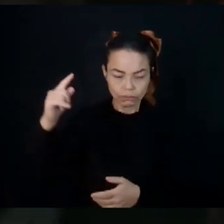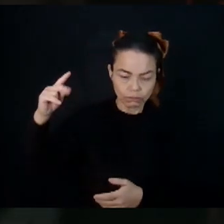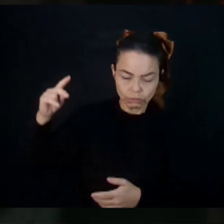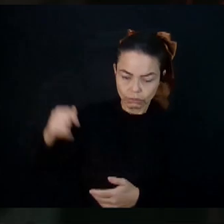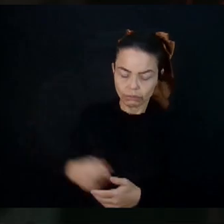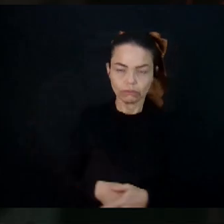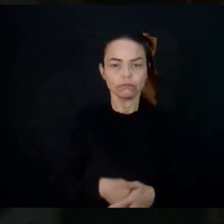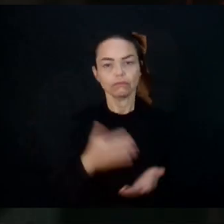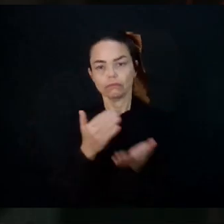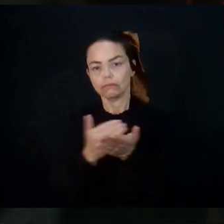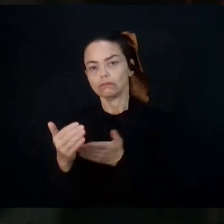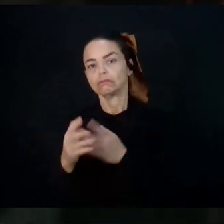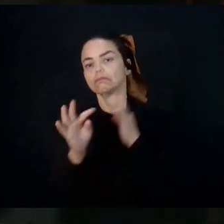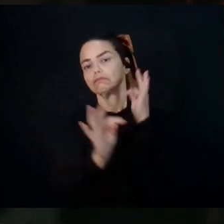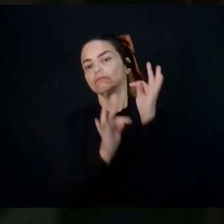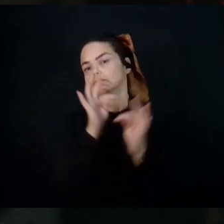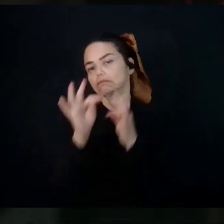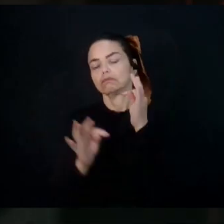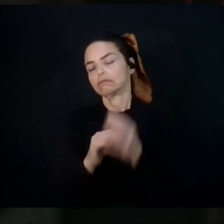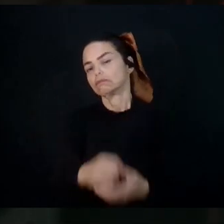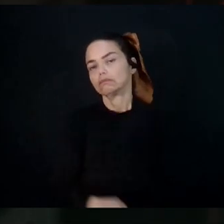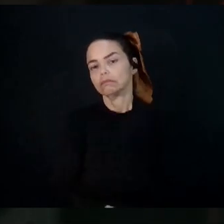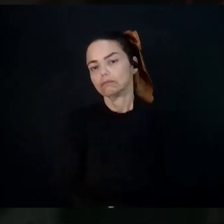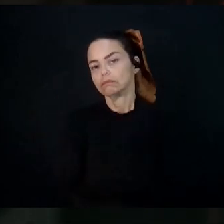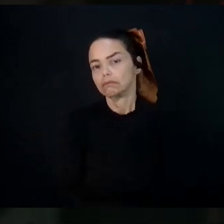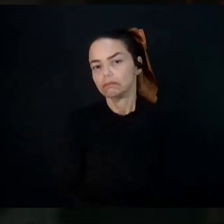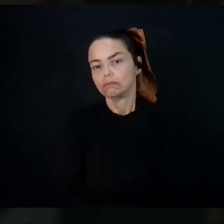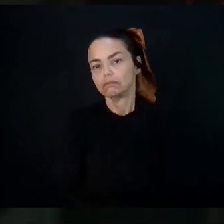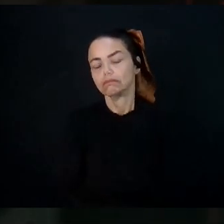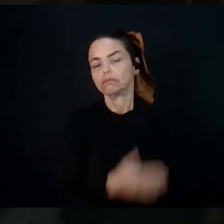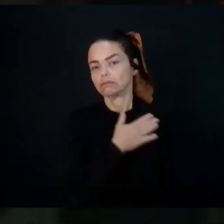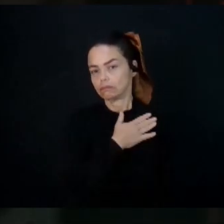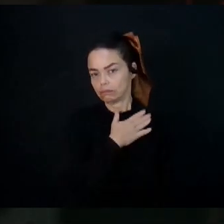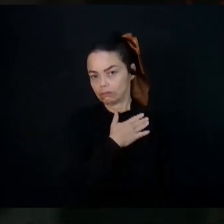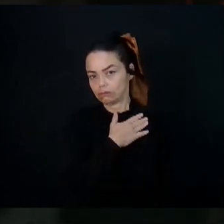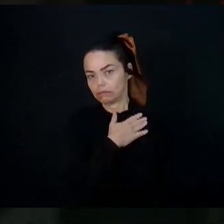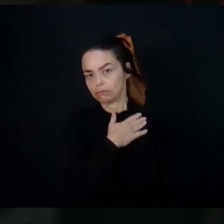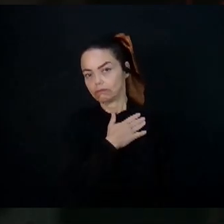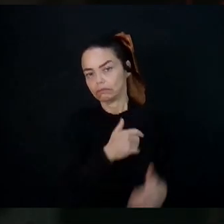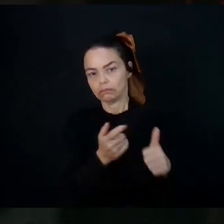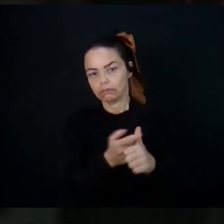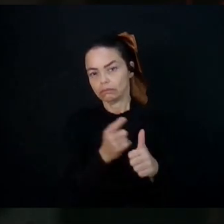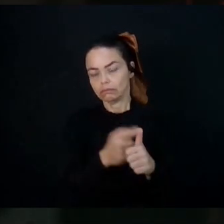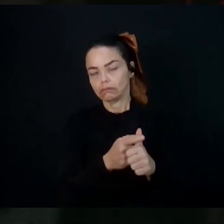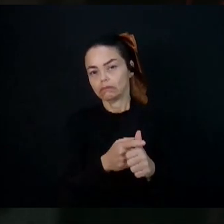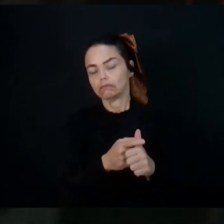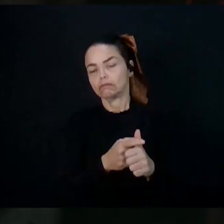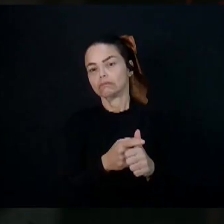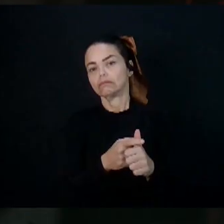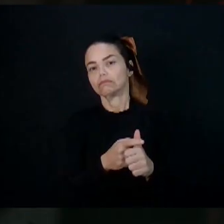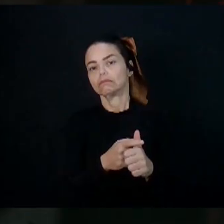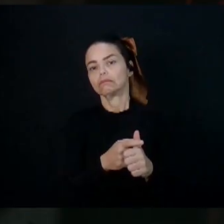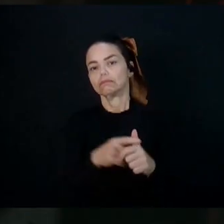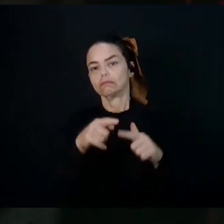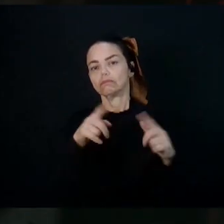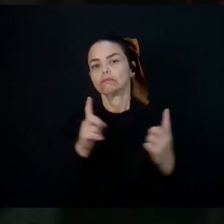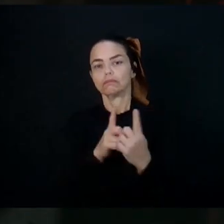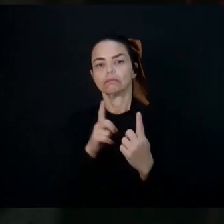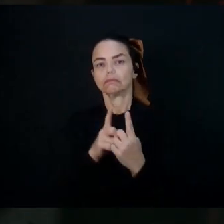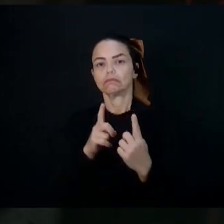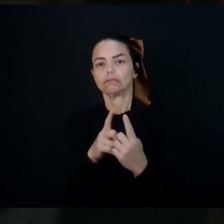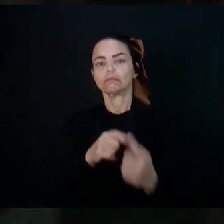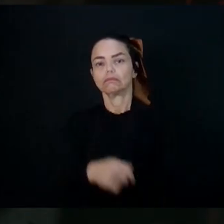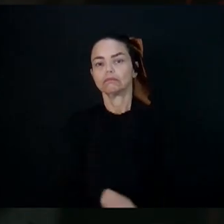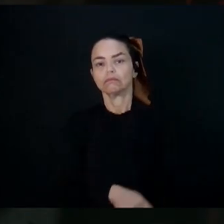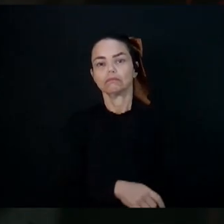iniciei terapia, né, e as minhas primeiras sessões, acredite, só foram